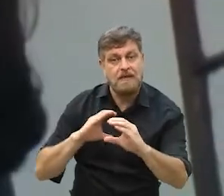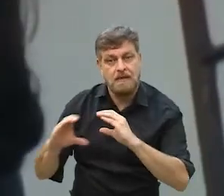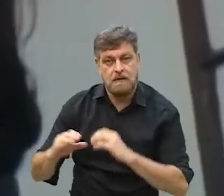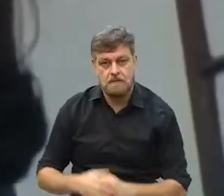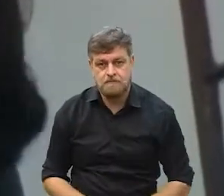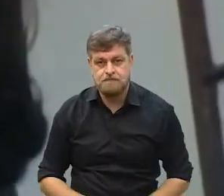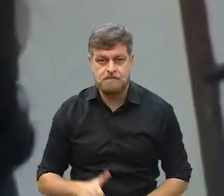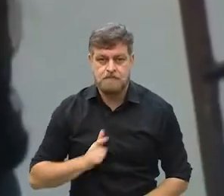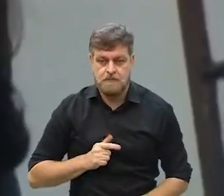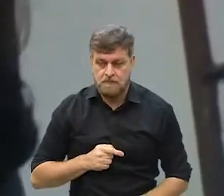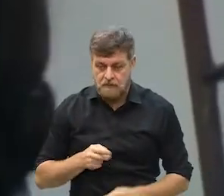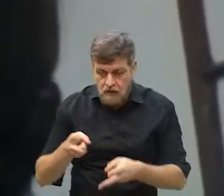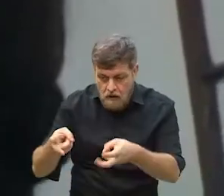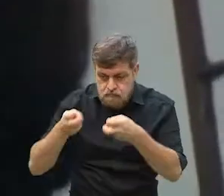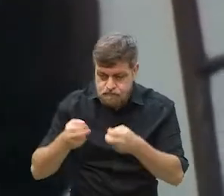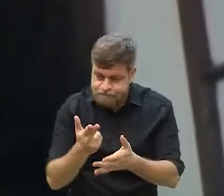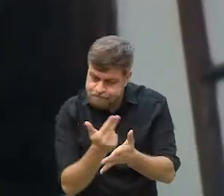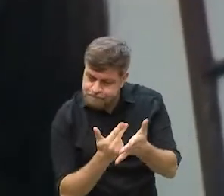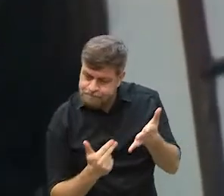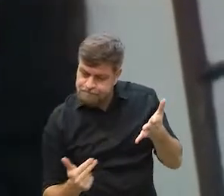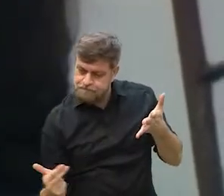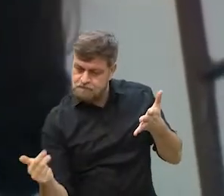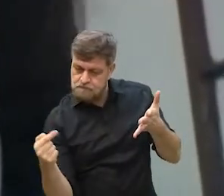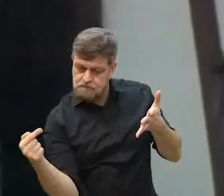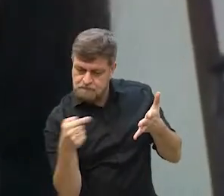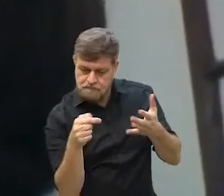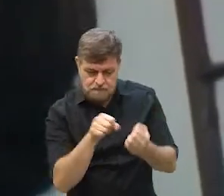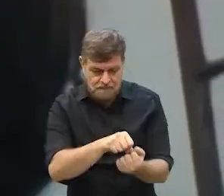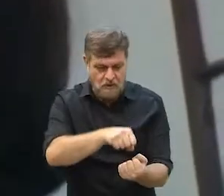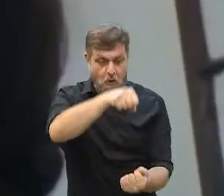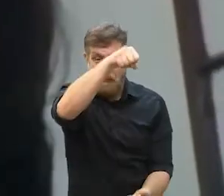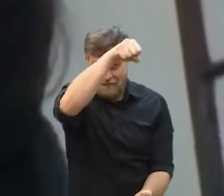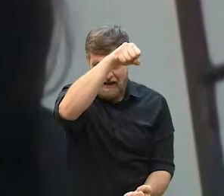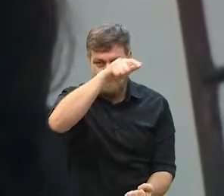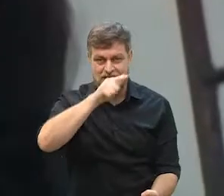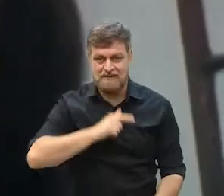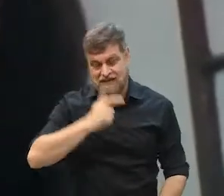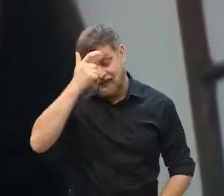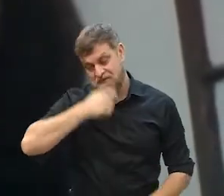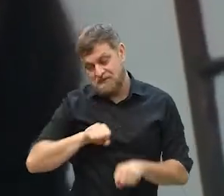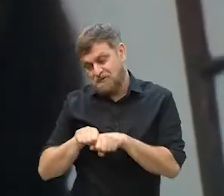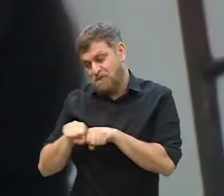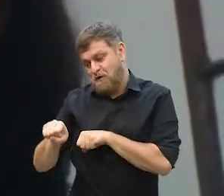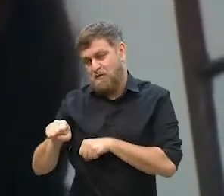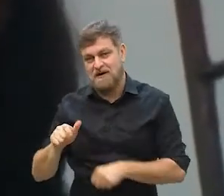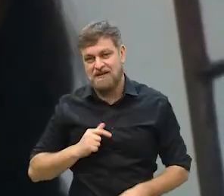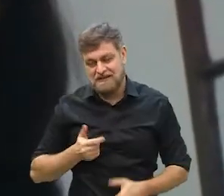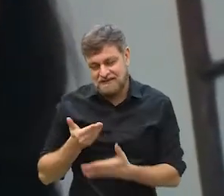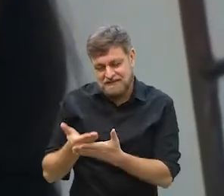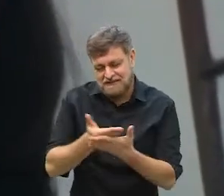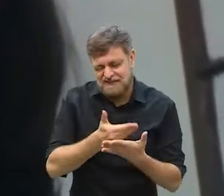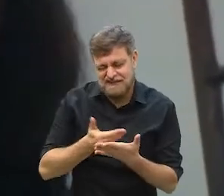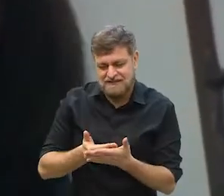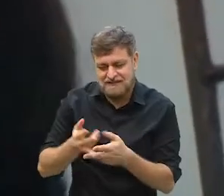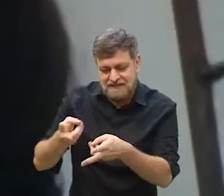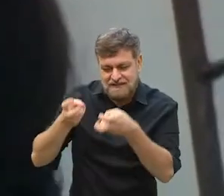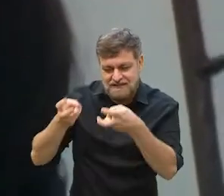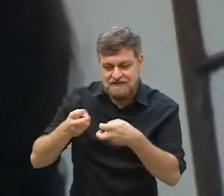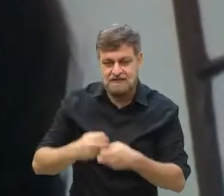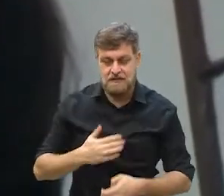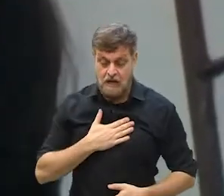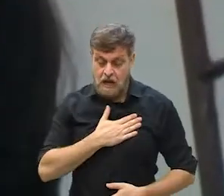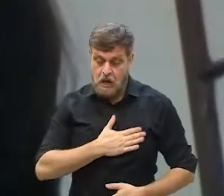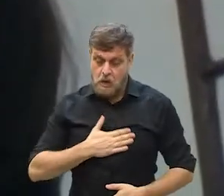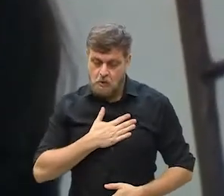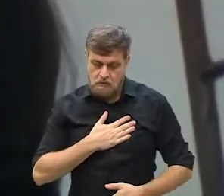E o mapa, obviamente, deve ser algo aí, até mesmo por conta da minha formação, né? É algo que nós gostamos de